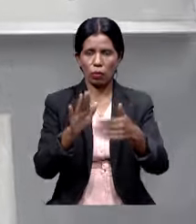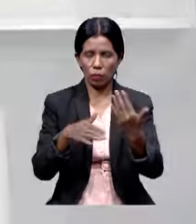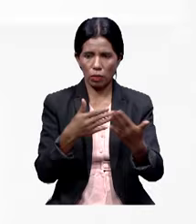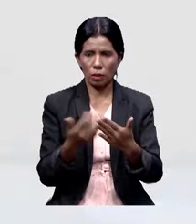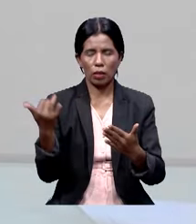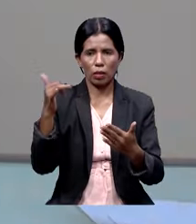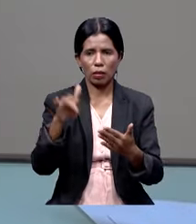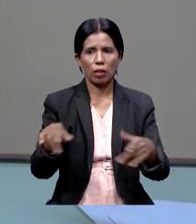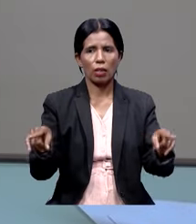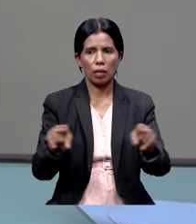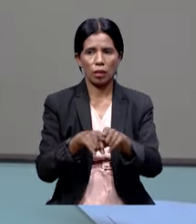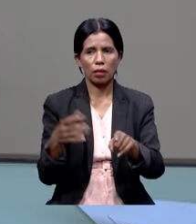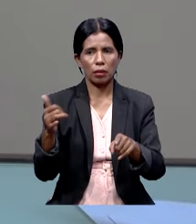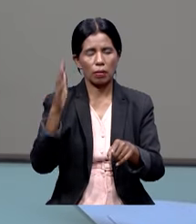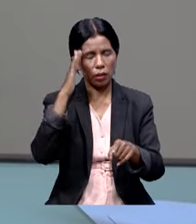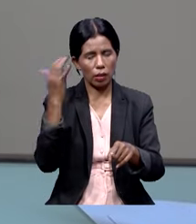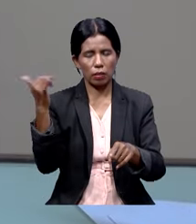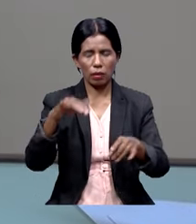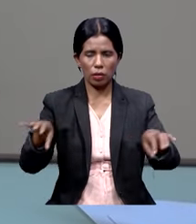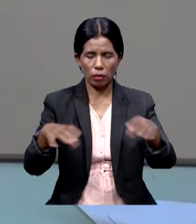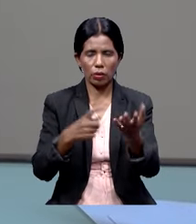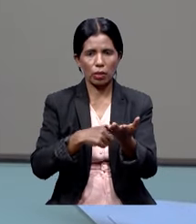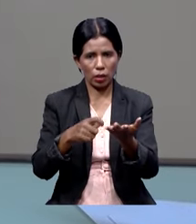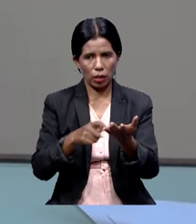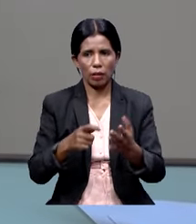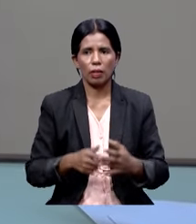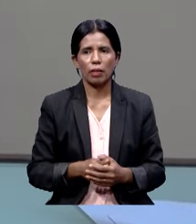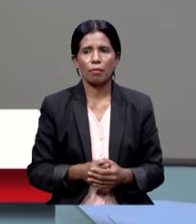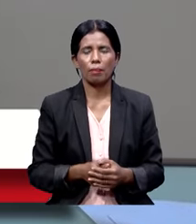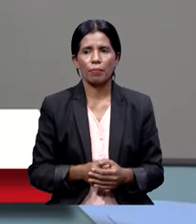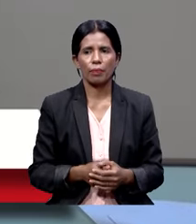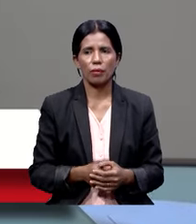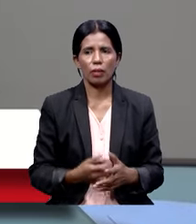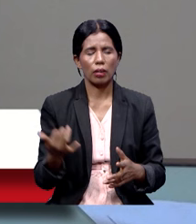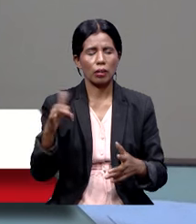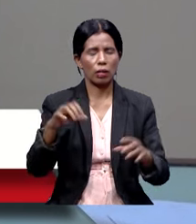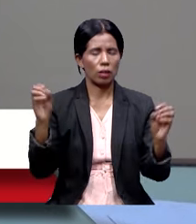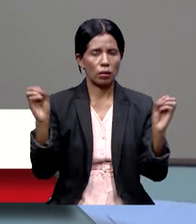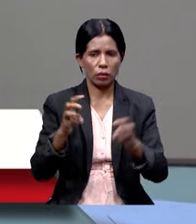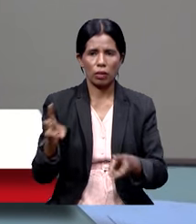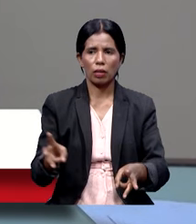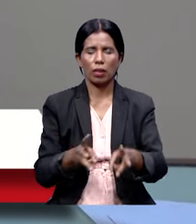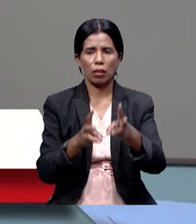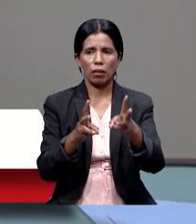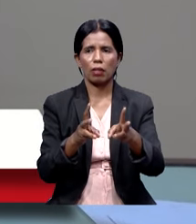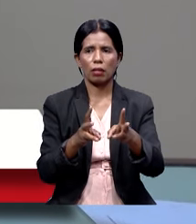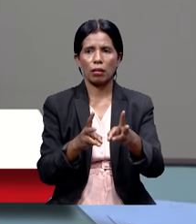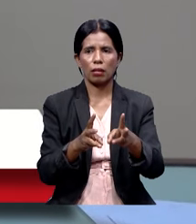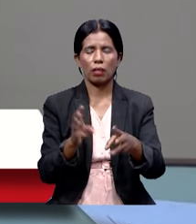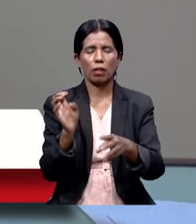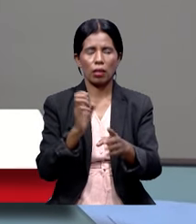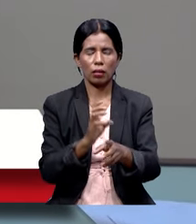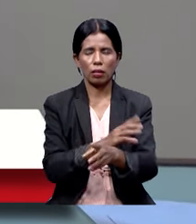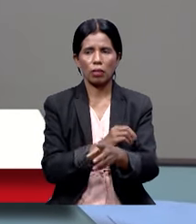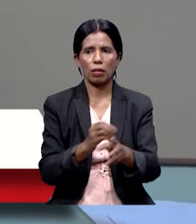não é executivo, se não tem licença de técnico. Se não, la os da namba executivo, se não tu